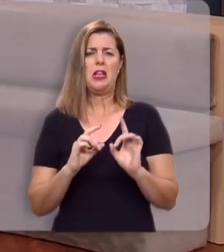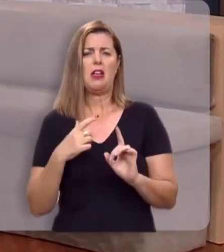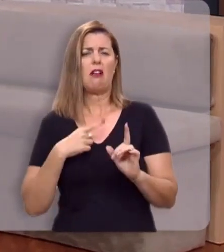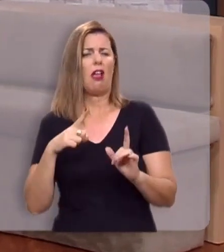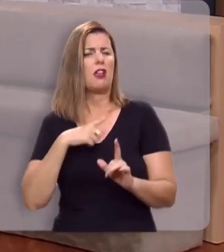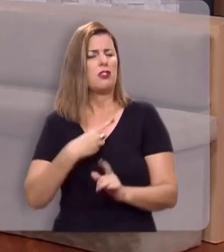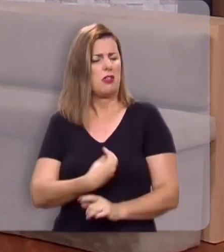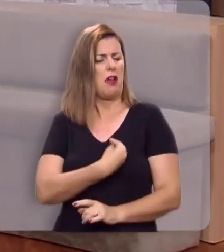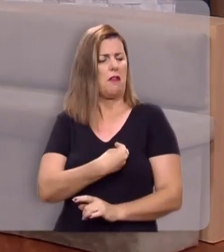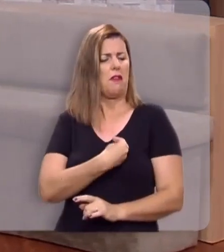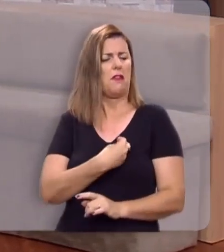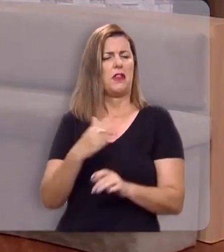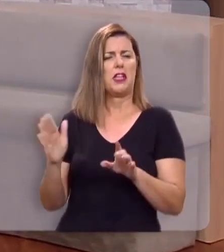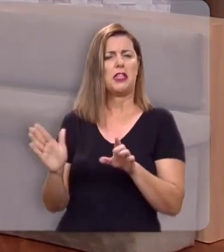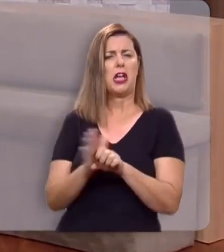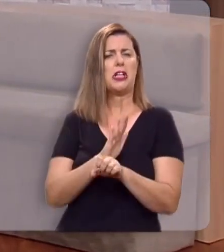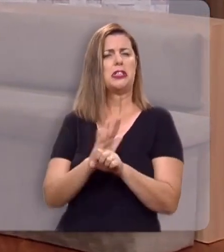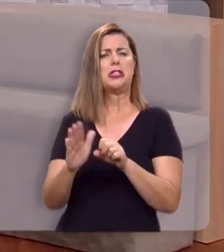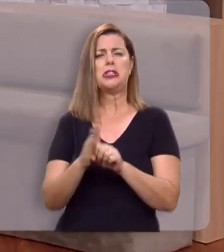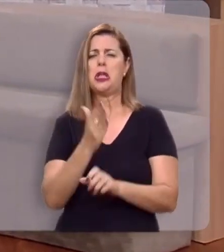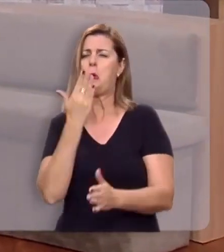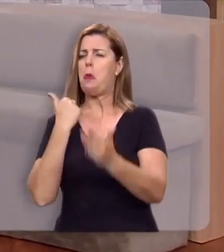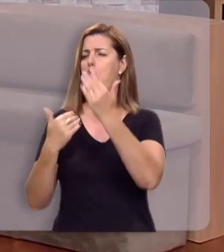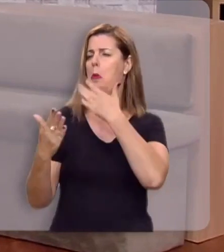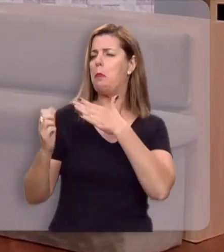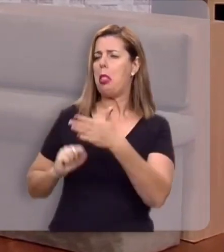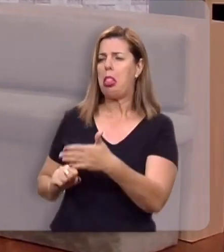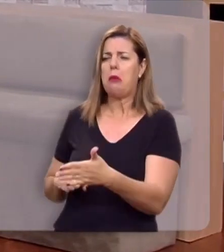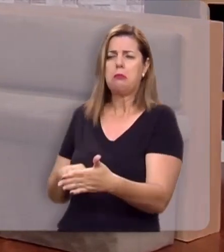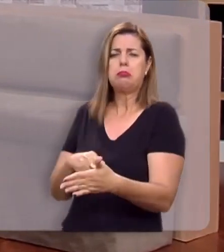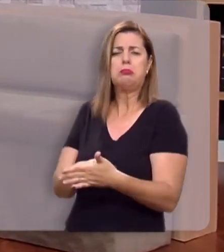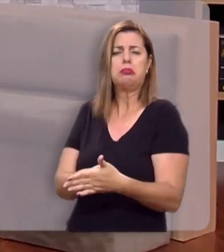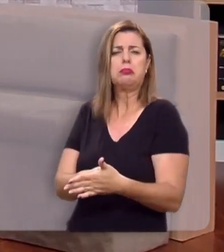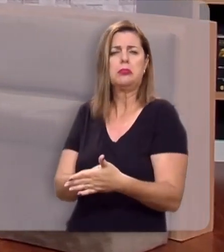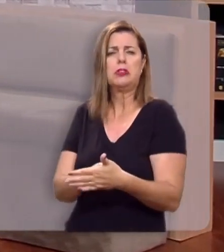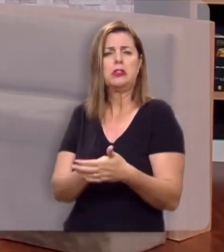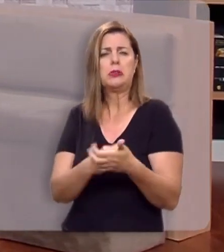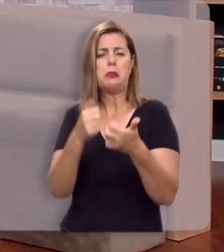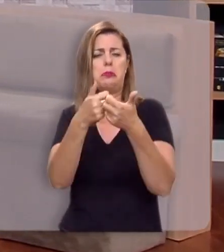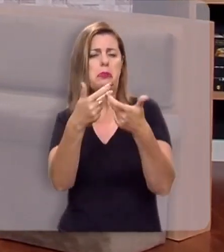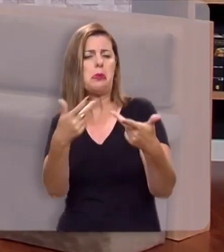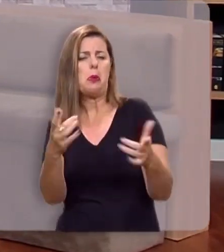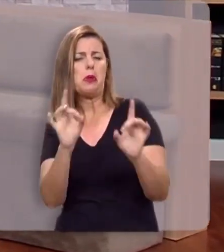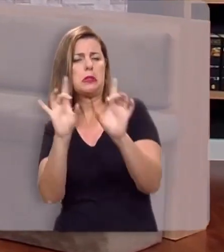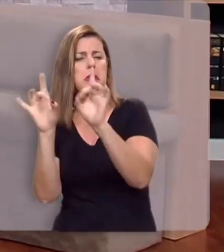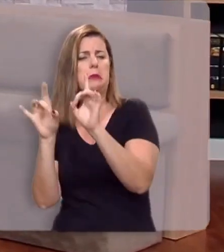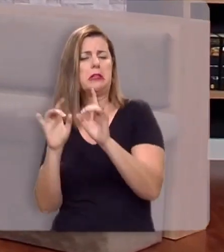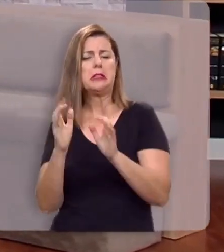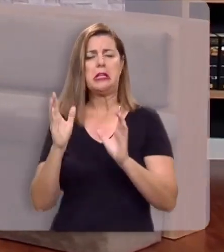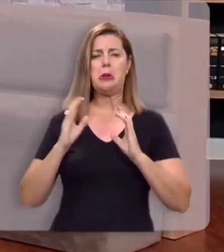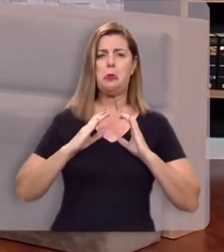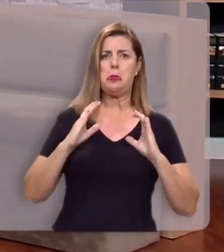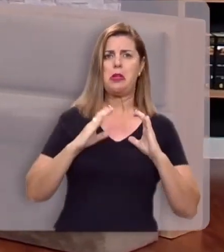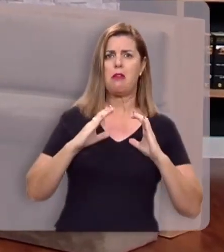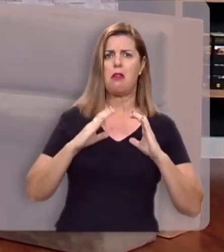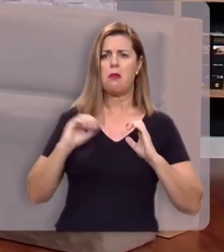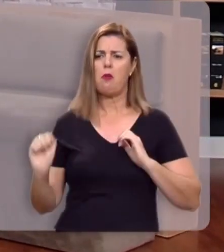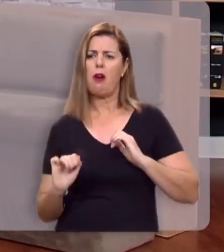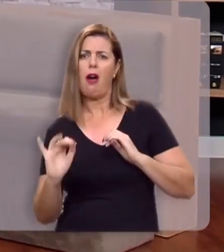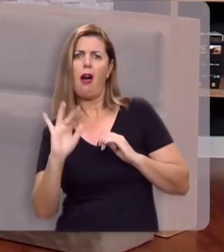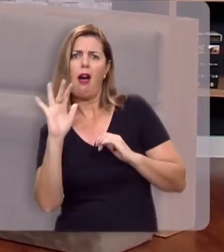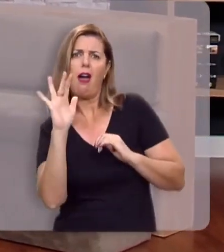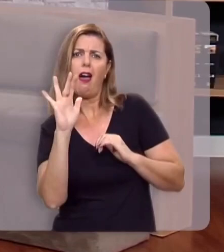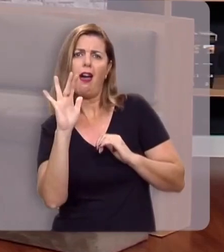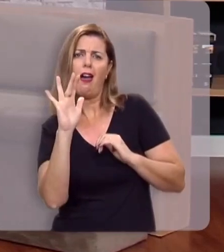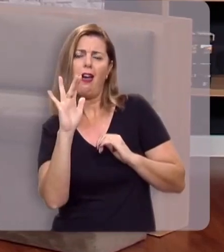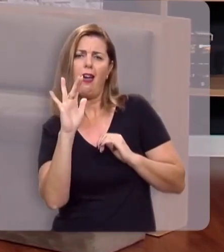se regalava todos os dias em banquetes fartos, com iguarias finas, e ao